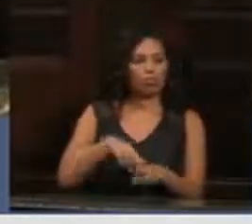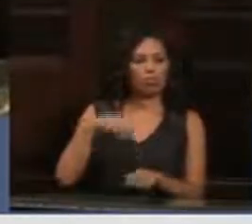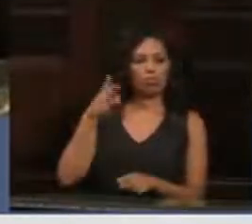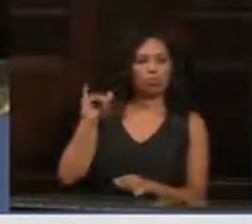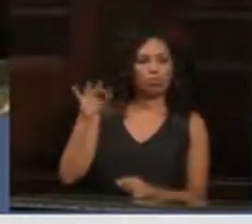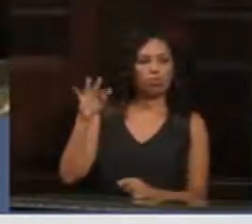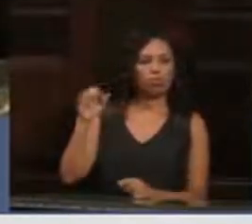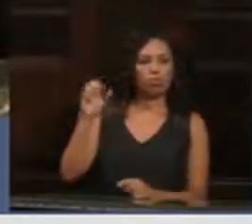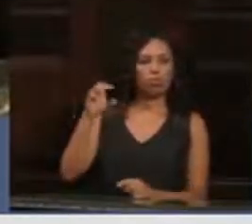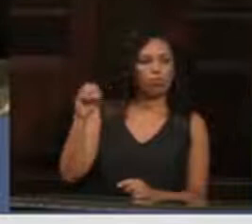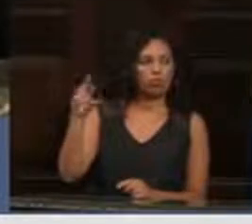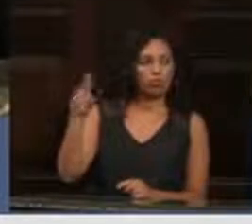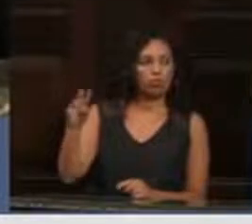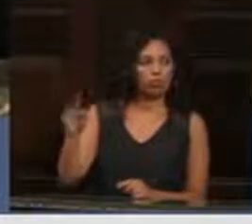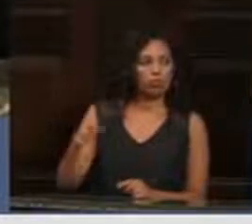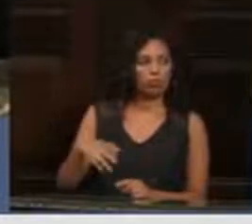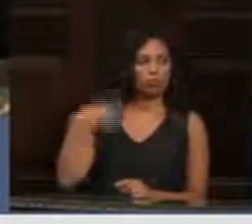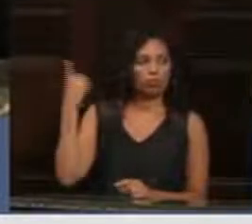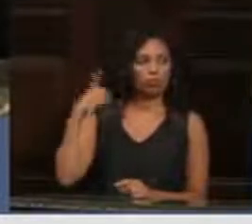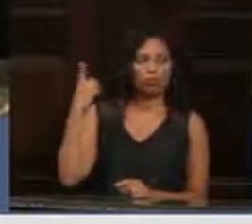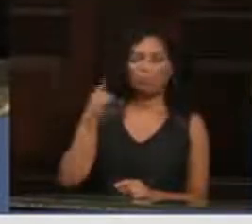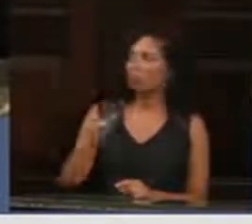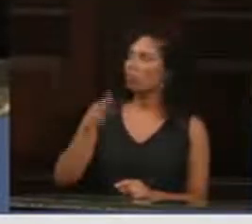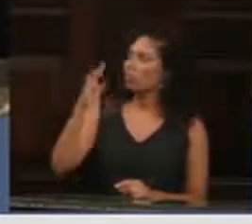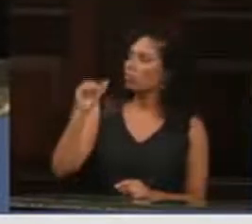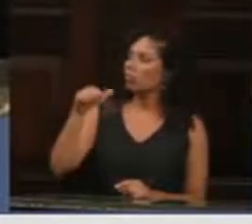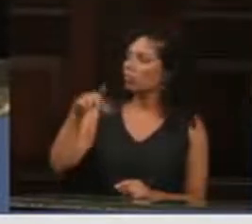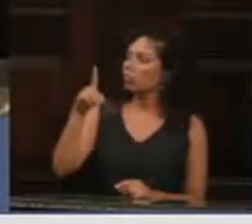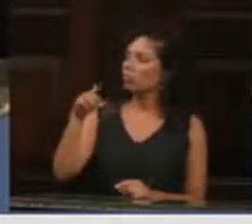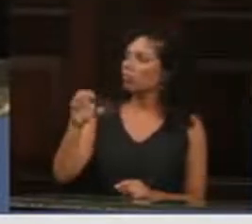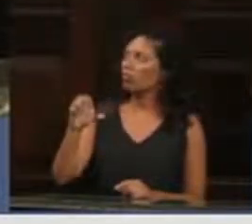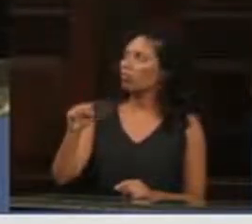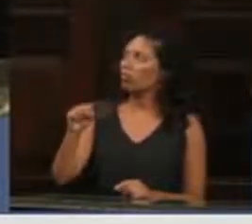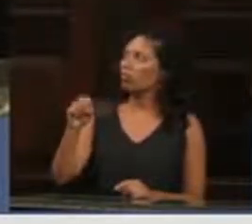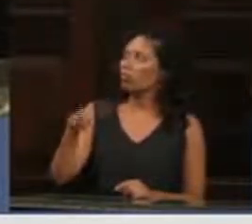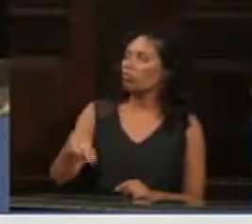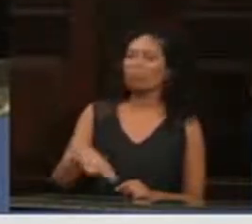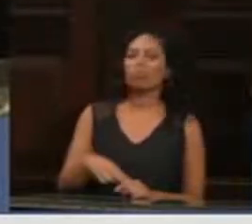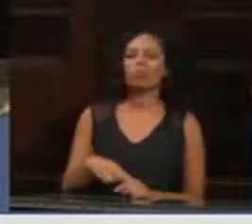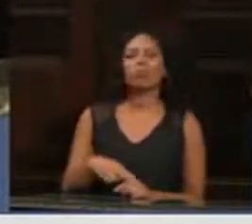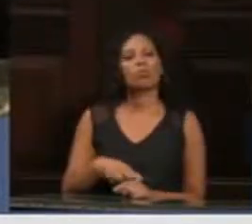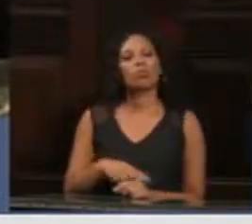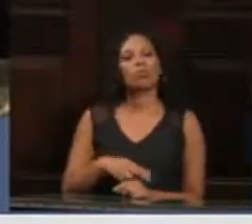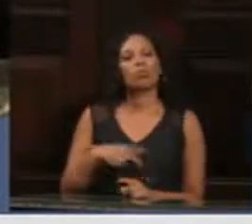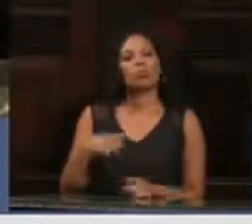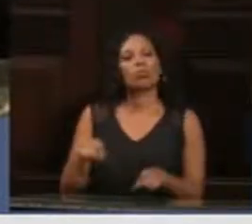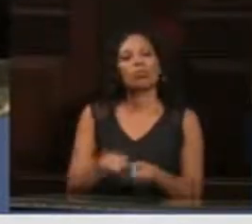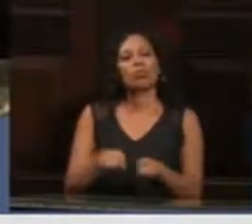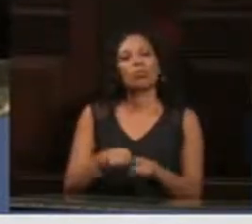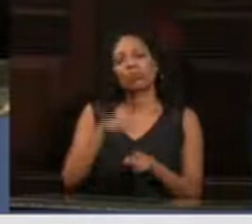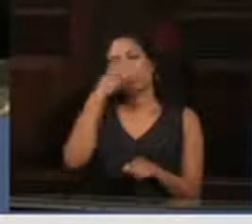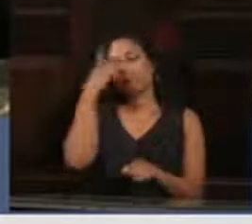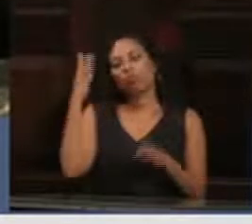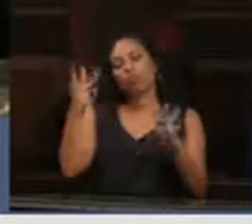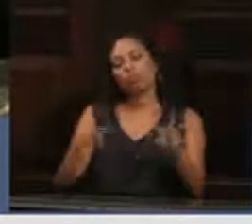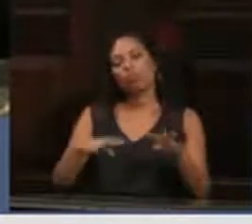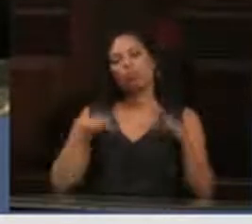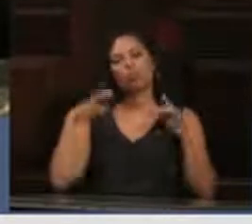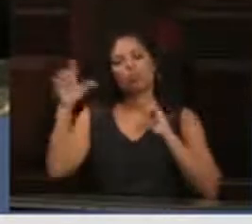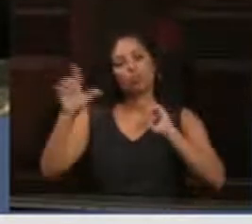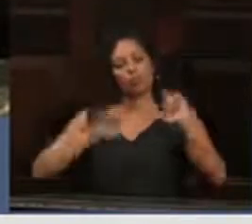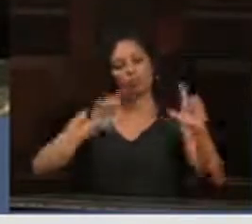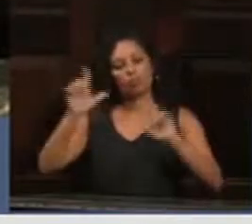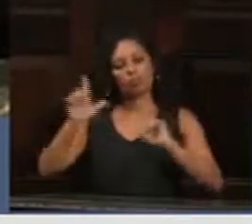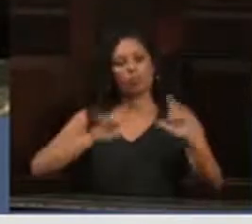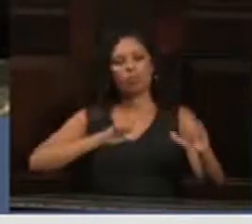deputado Anderson Moraes, cidadãos que nos assistem pela TV Alerj, nos